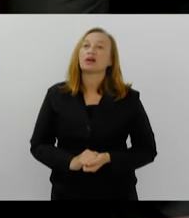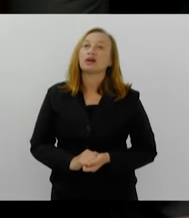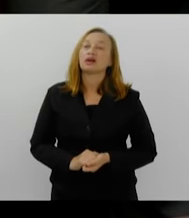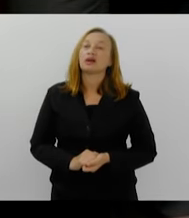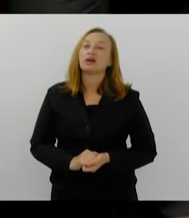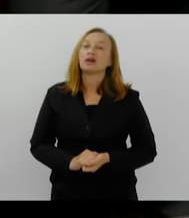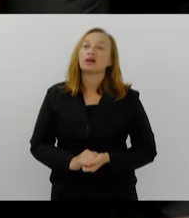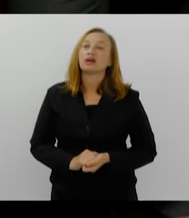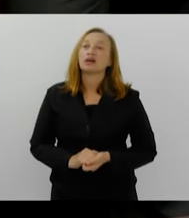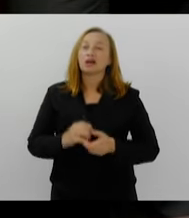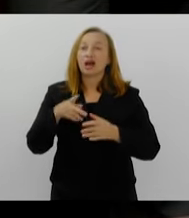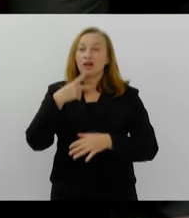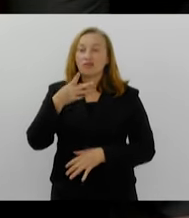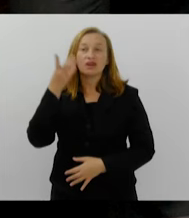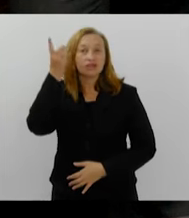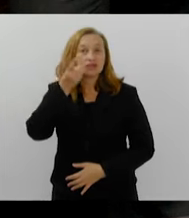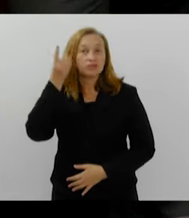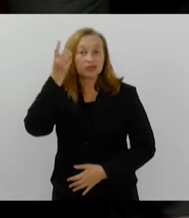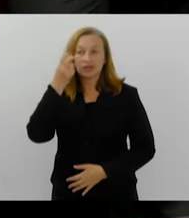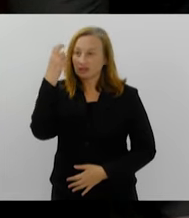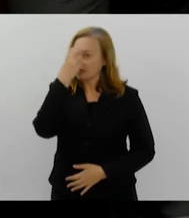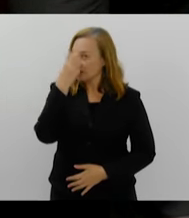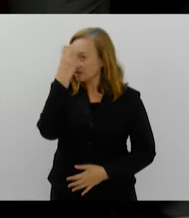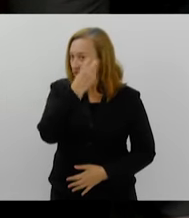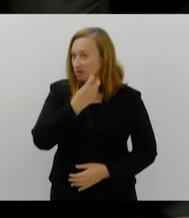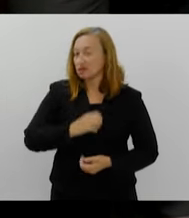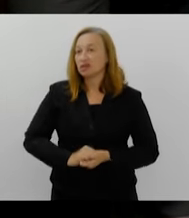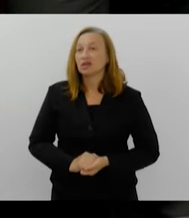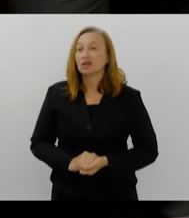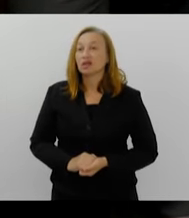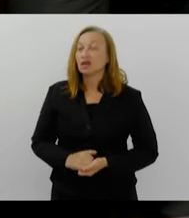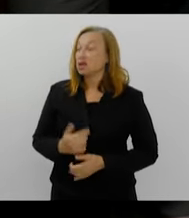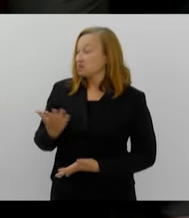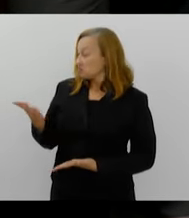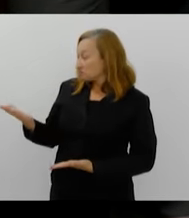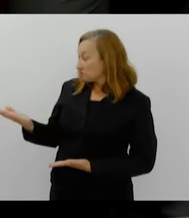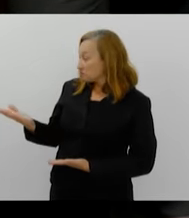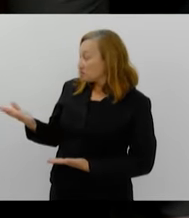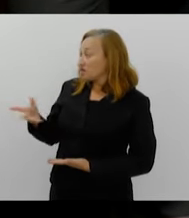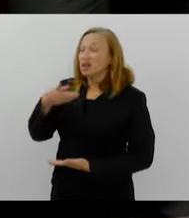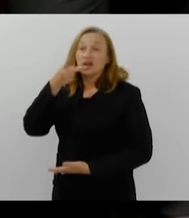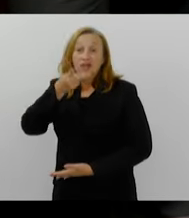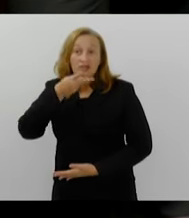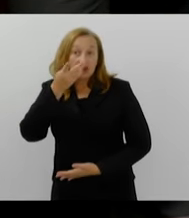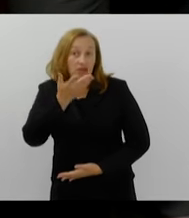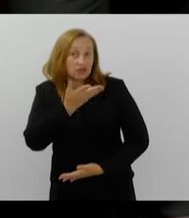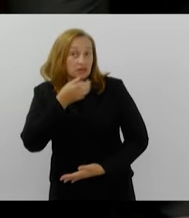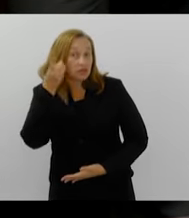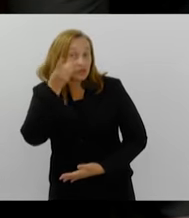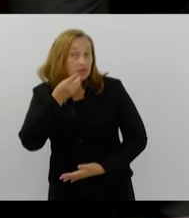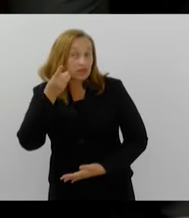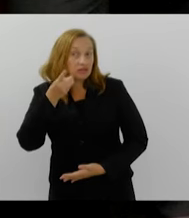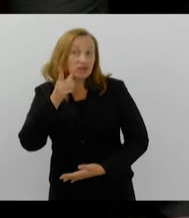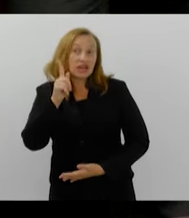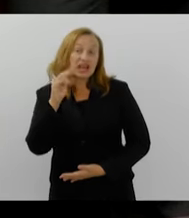O pronunciamento da deputada Verônica e o pronunciamento do deputado